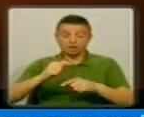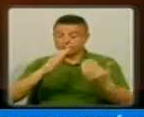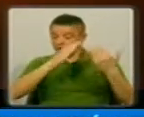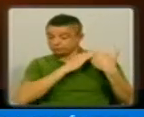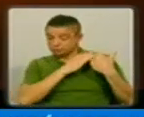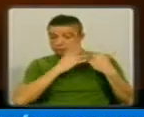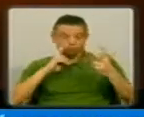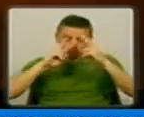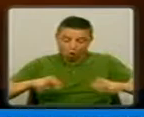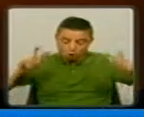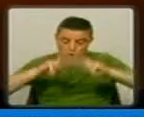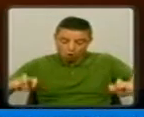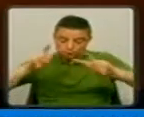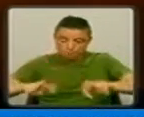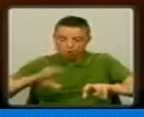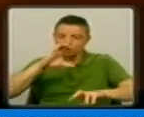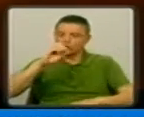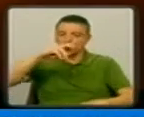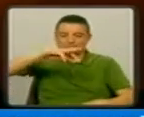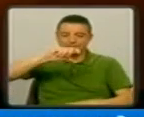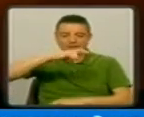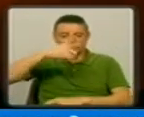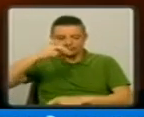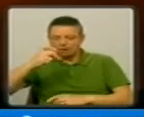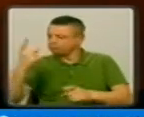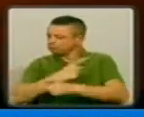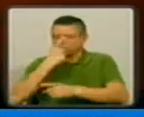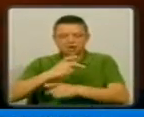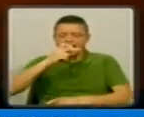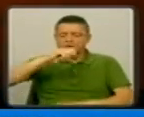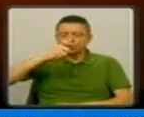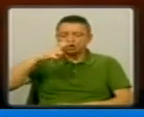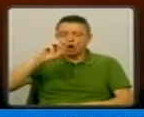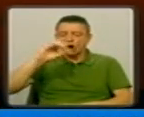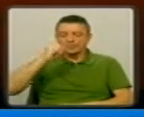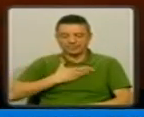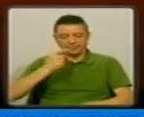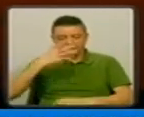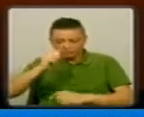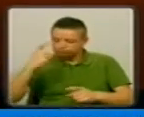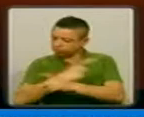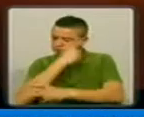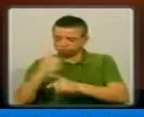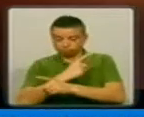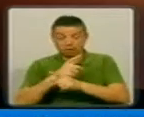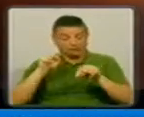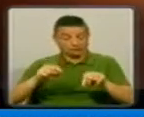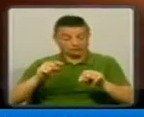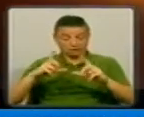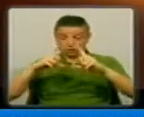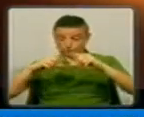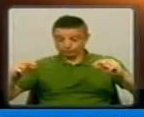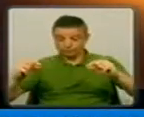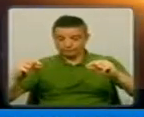pelas descobertas de inúmeros cometas, inúmeros asteroides, inúmeros fenómenos precisamente deste tipo. Estes astrónomos japoneses é a